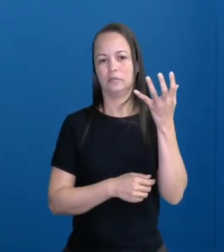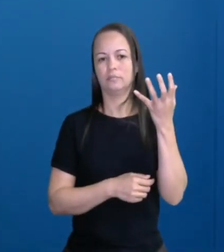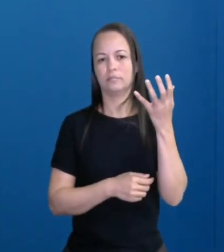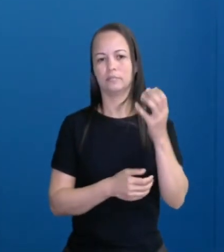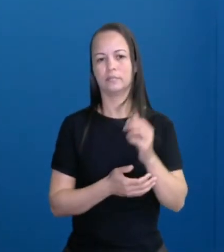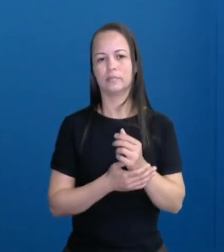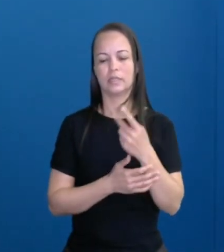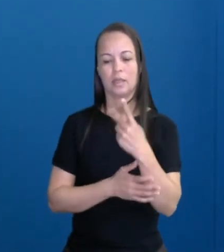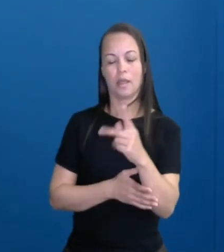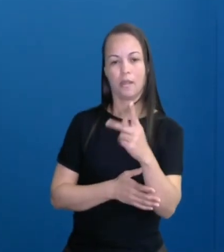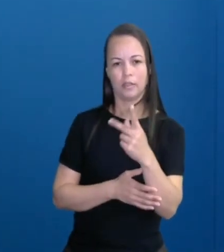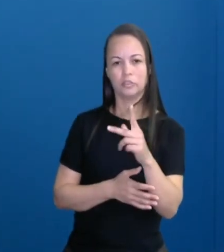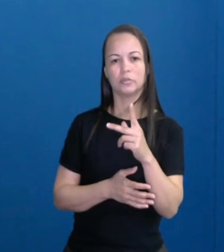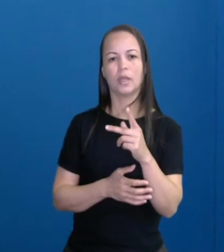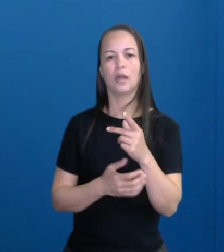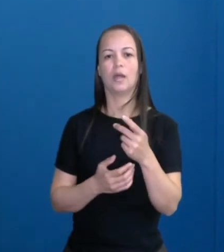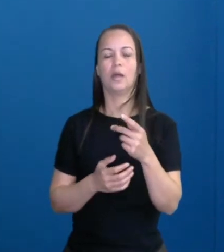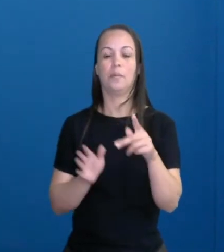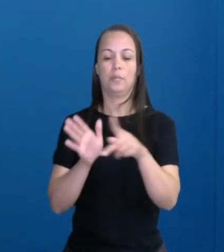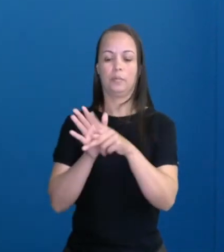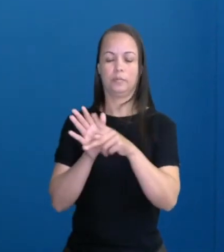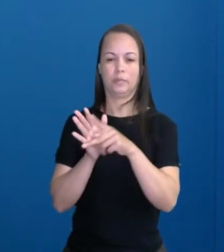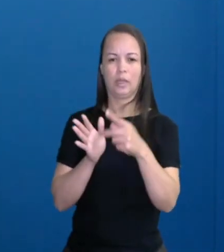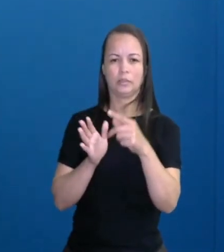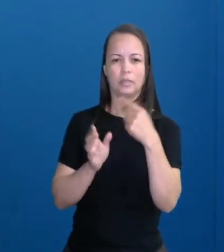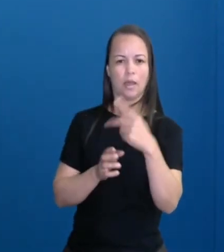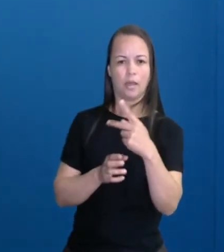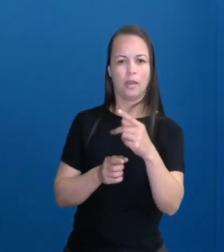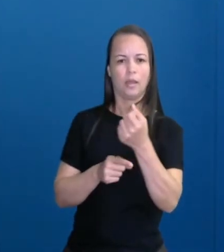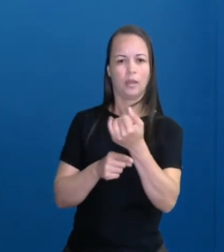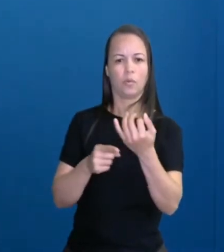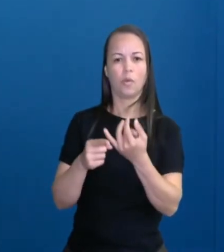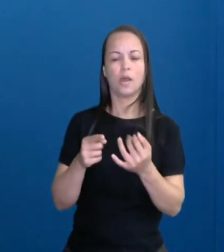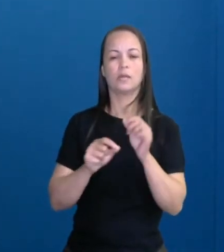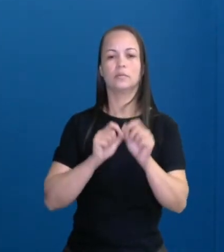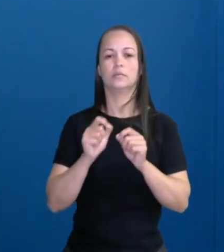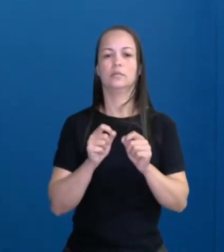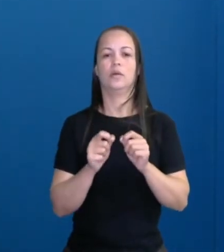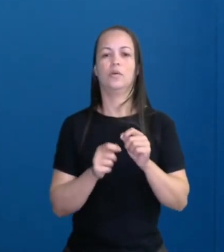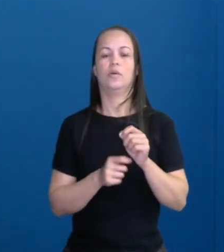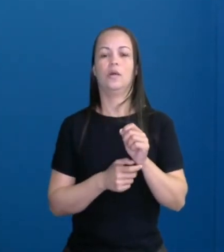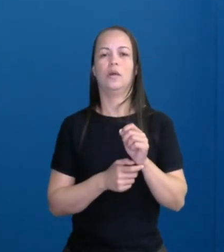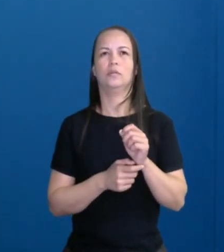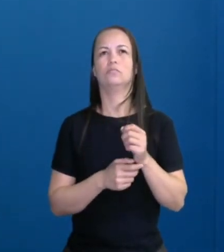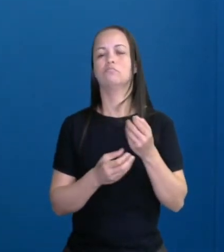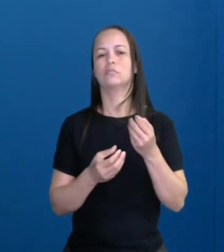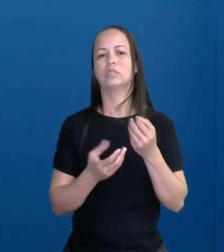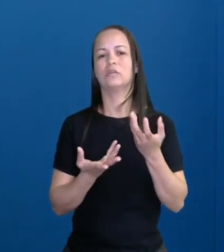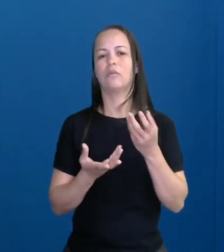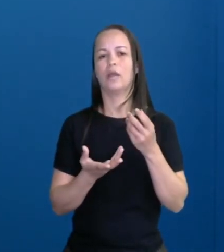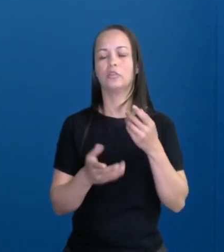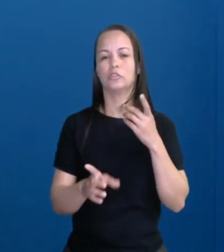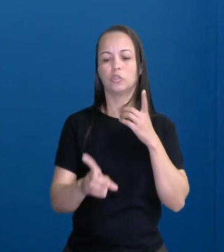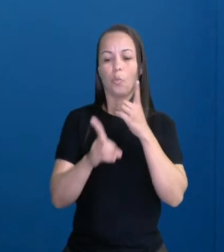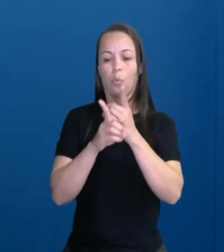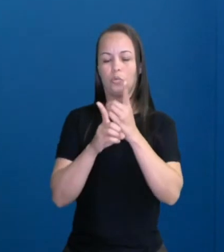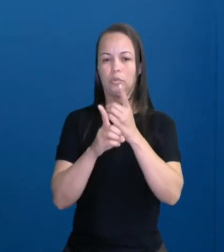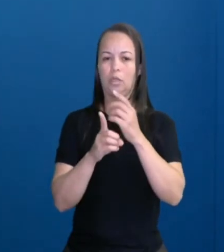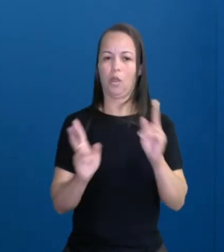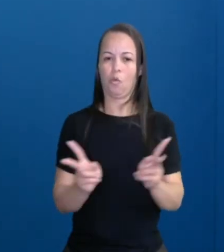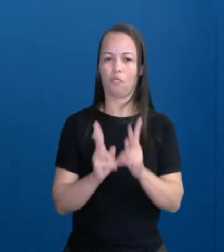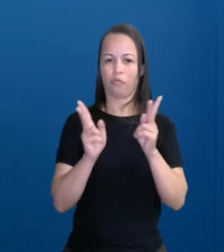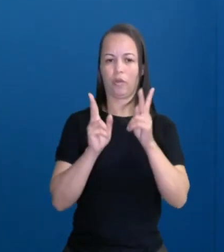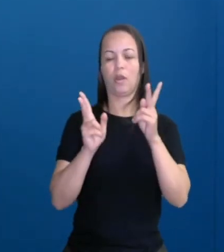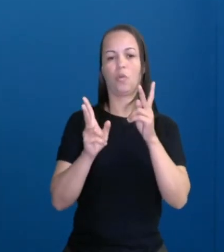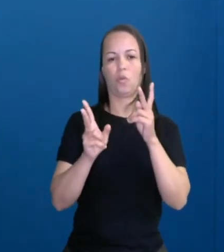resolvendo esta proporção, né, essa equaçãozinha aqui, a gente vai chegar no valor que a gente busca, que é a distância